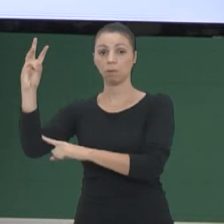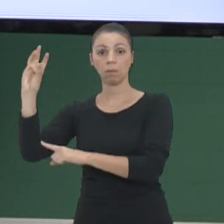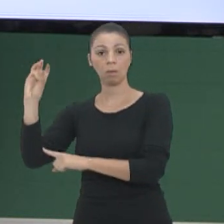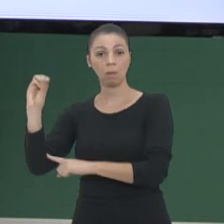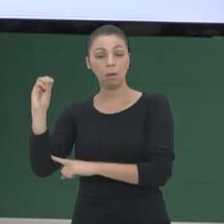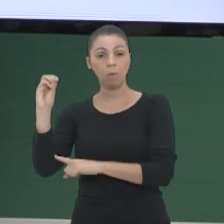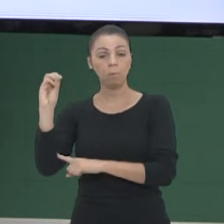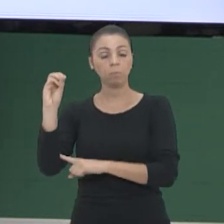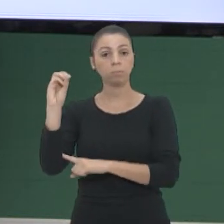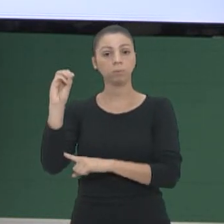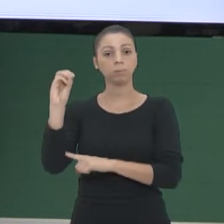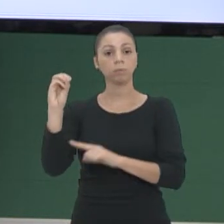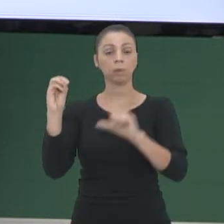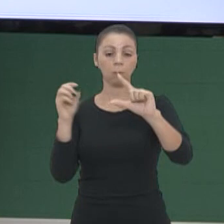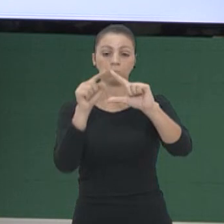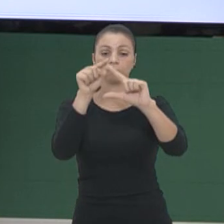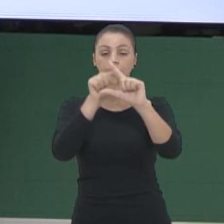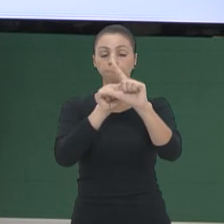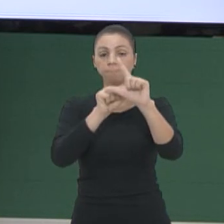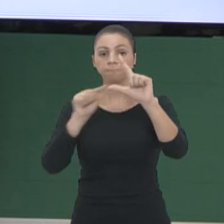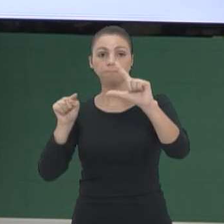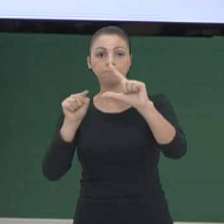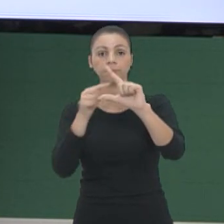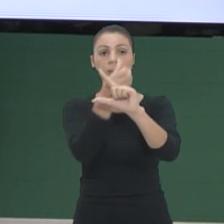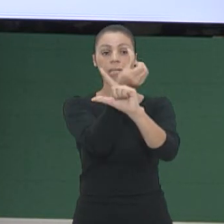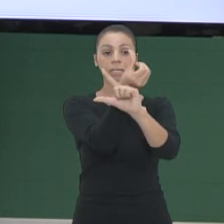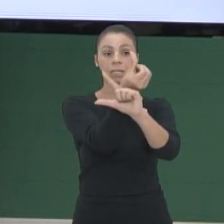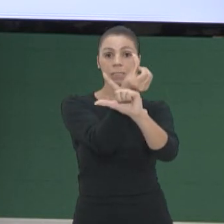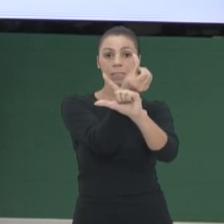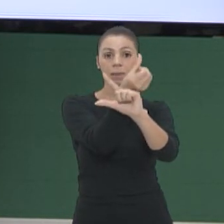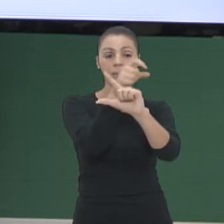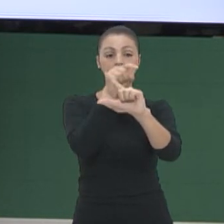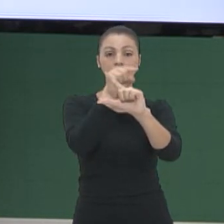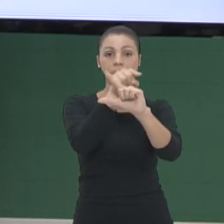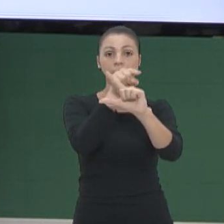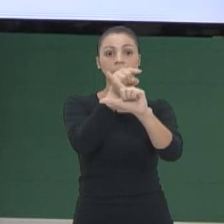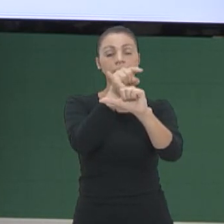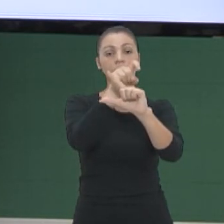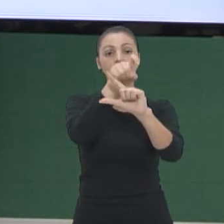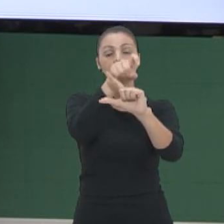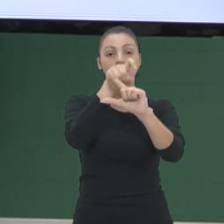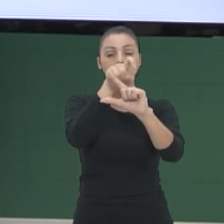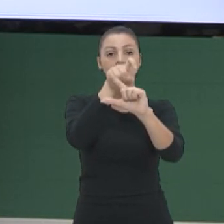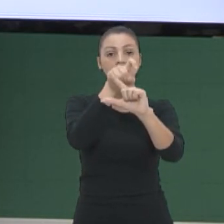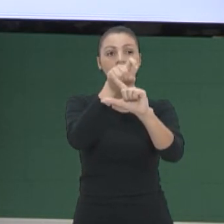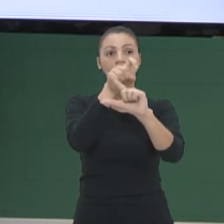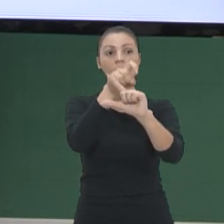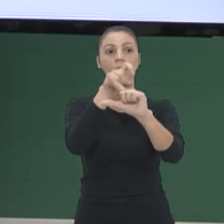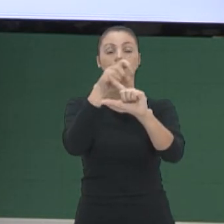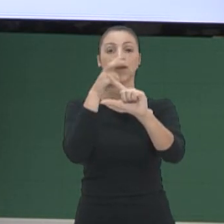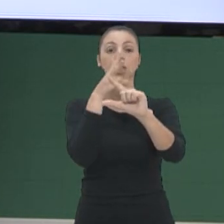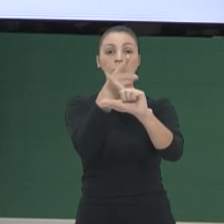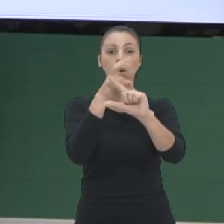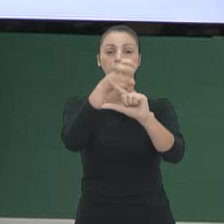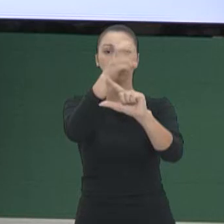5. Porém, cada lado vai ser 6 vezes 5, 30. 30, 30, 30.